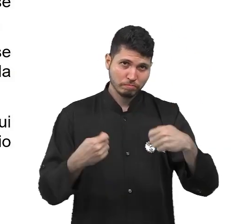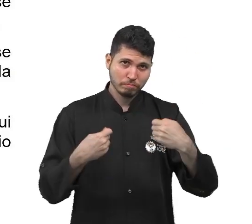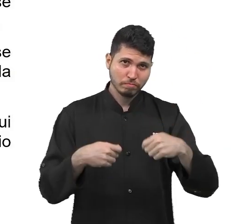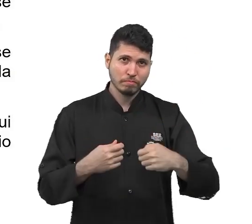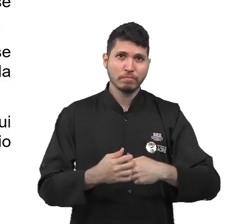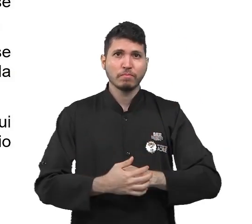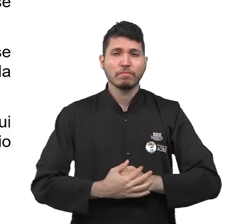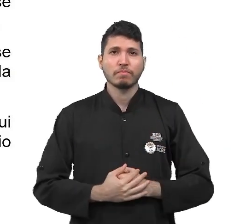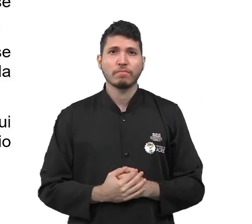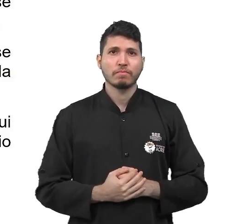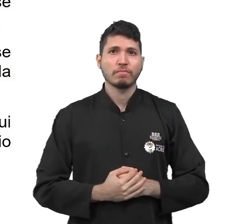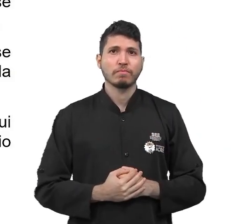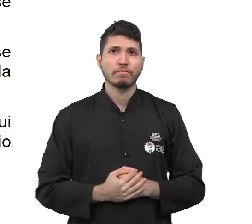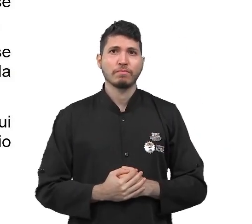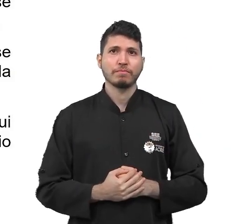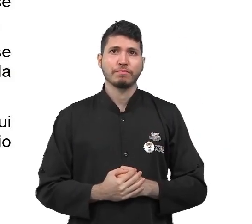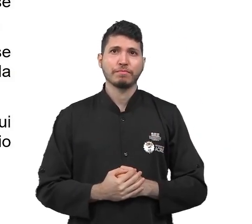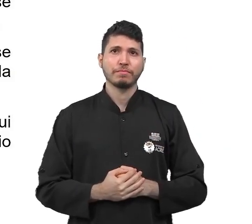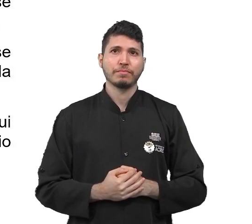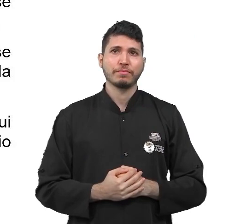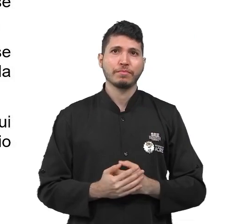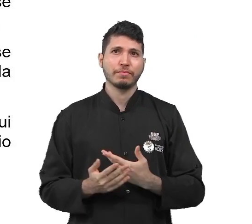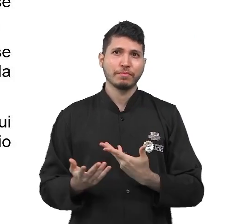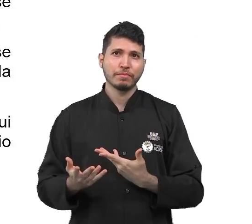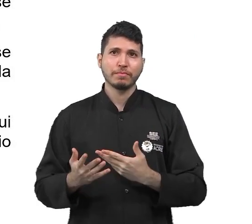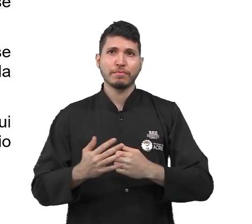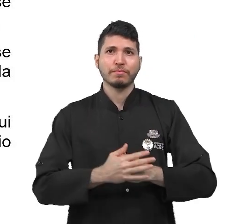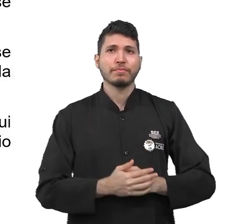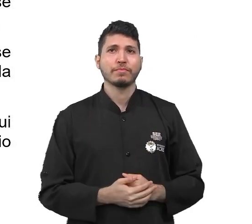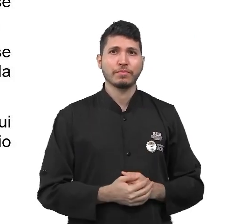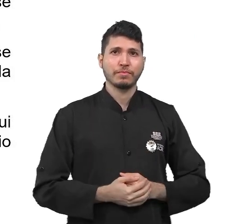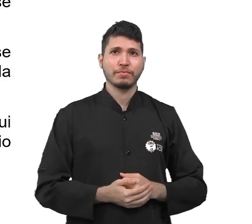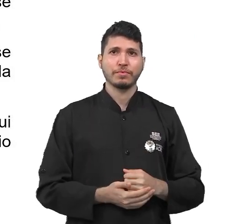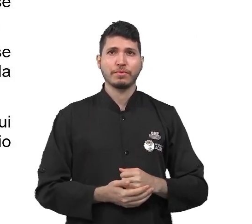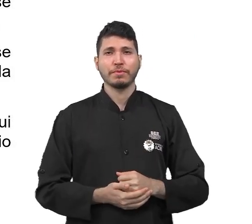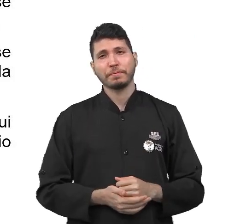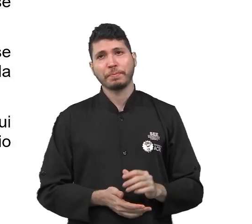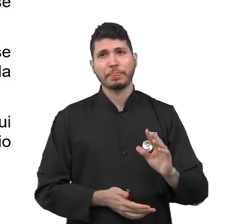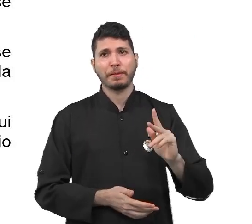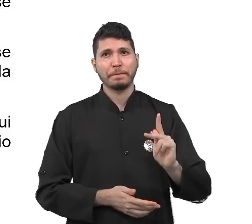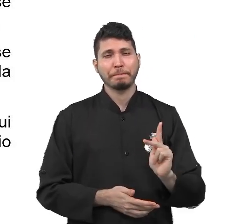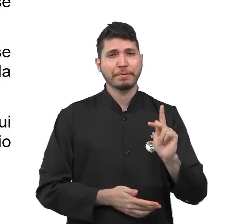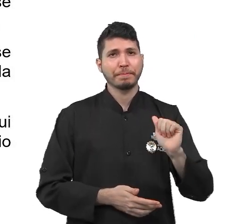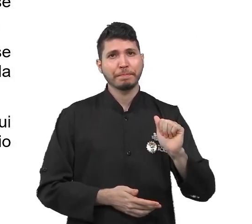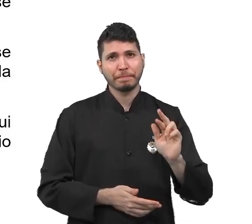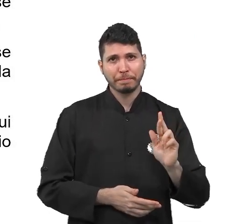da falseabilidade. O principal pensador, Karl Popper. Ele